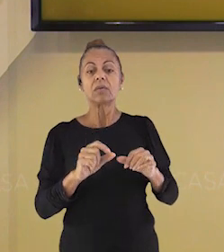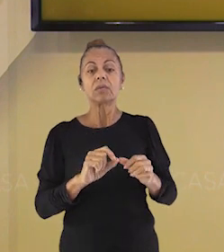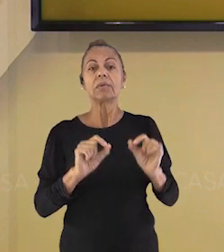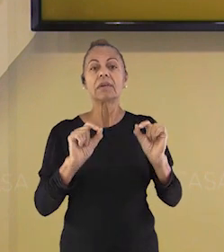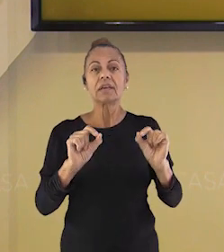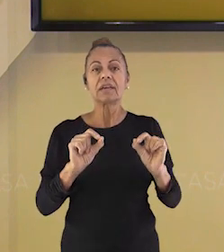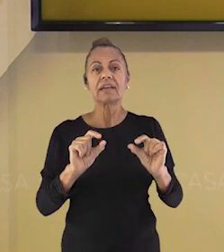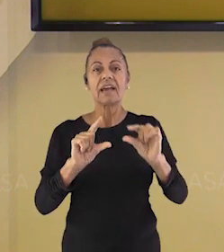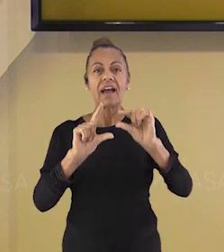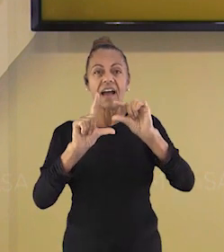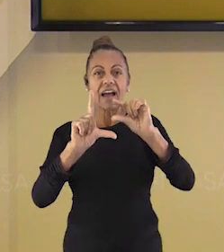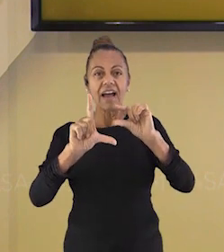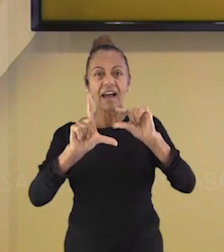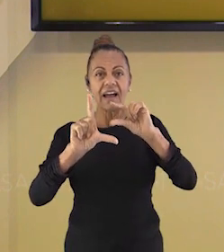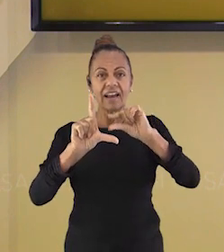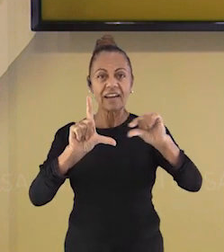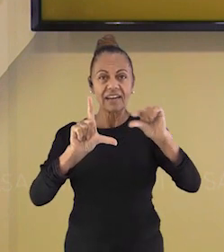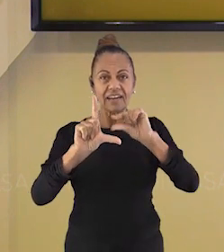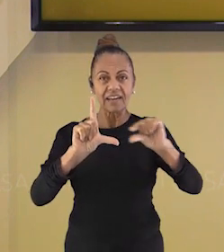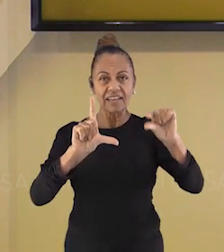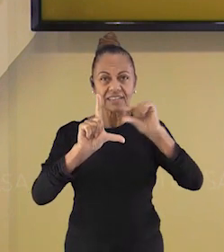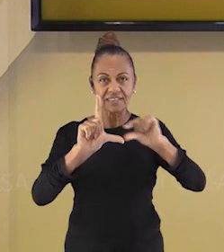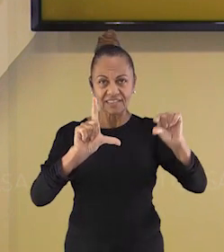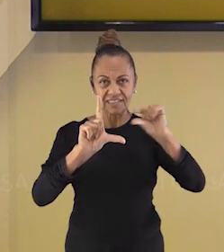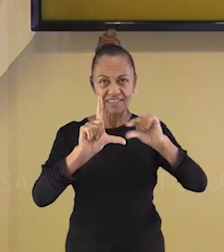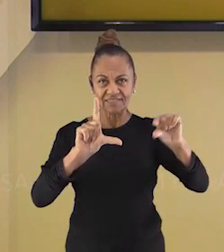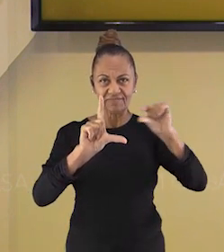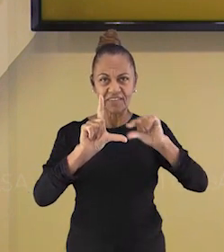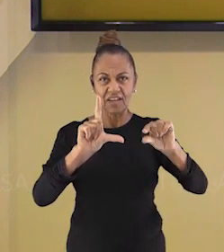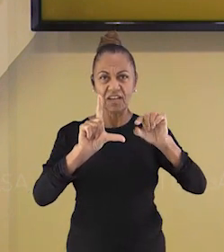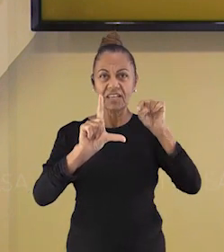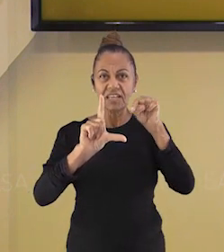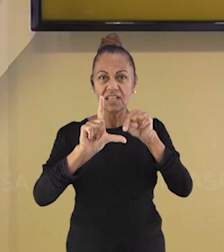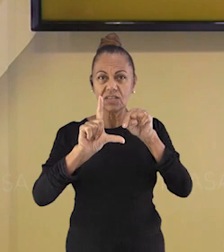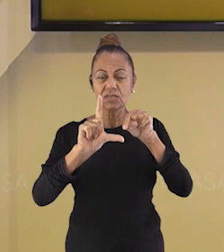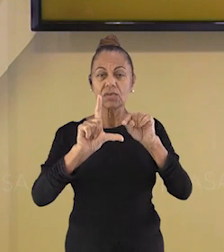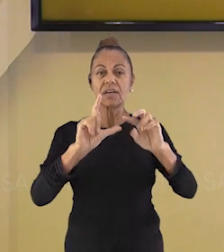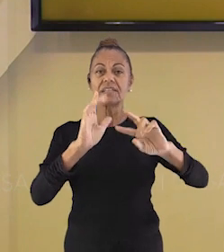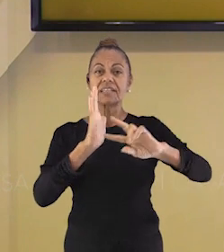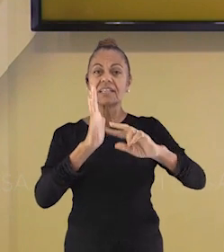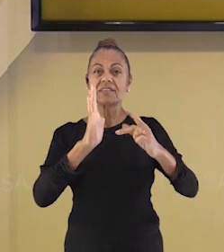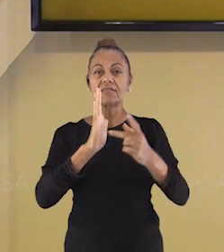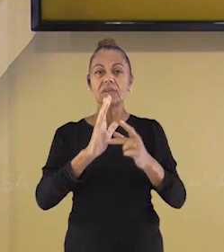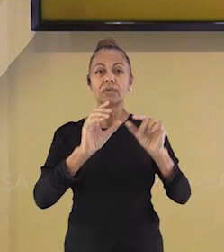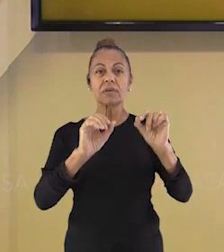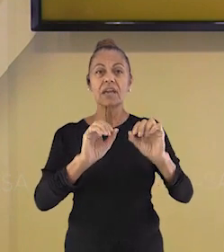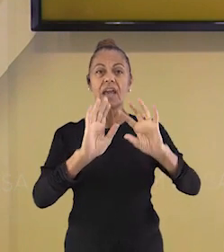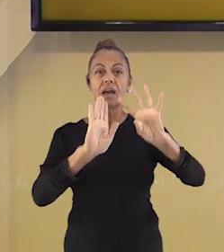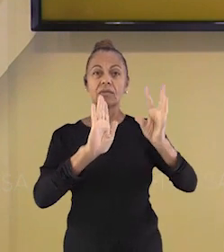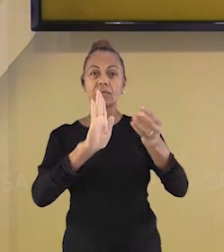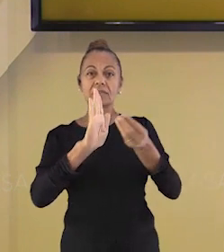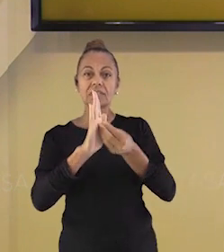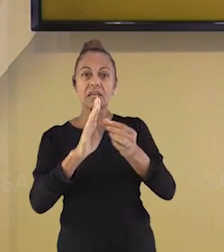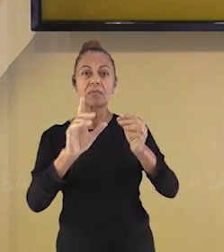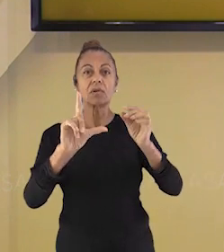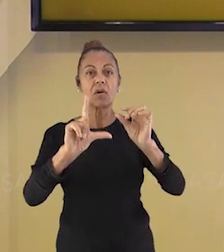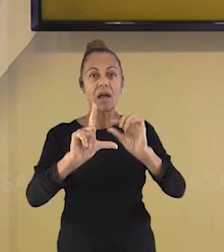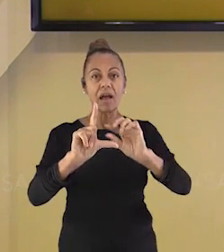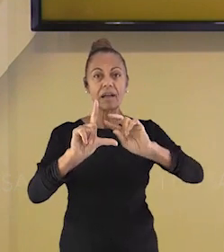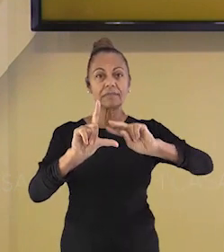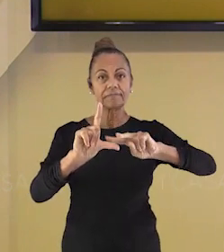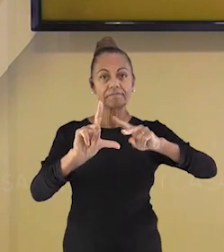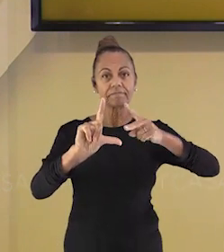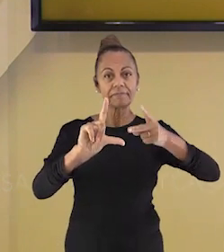compõe o gráfico, a legenda. A legenda de um gráfico é a tradução dos símbolos em termos